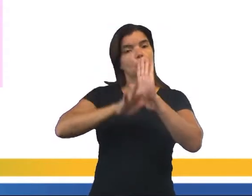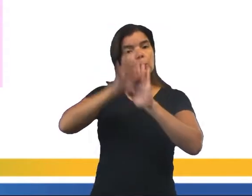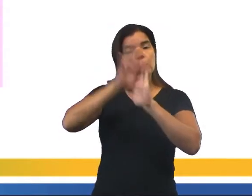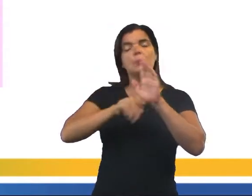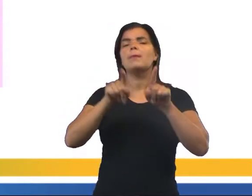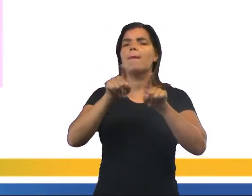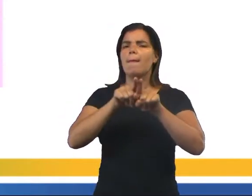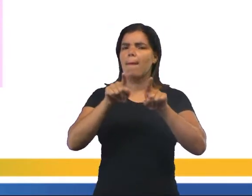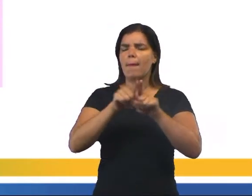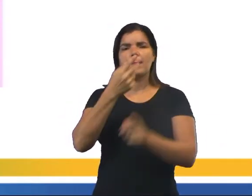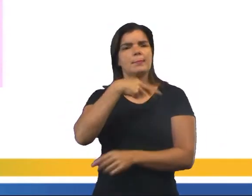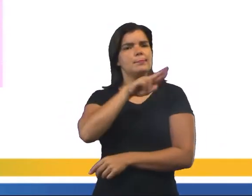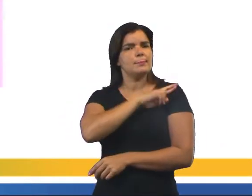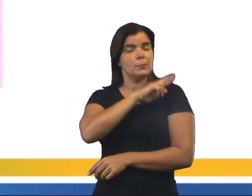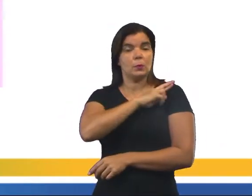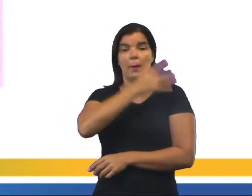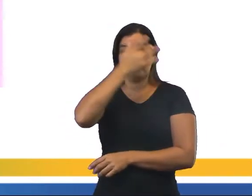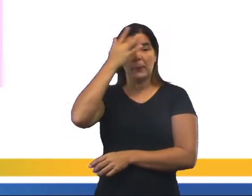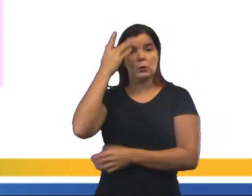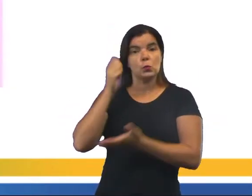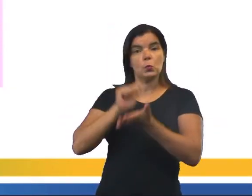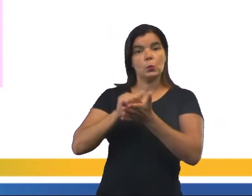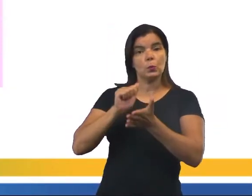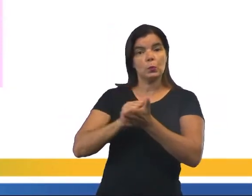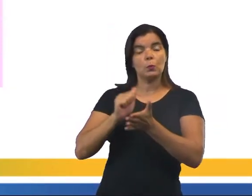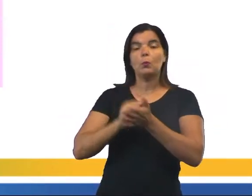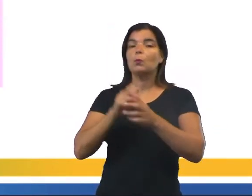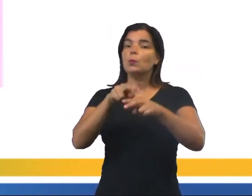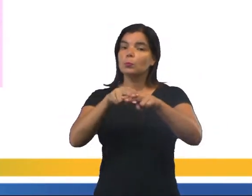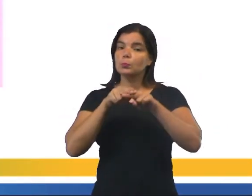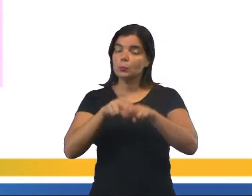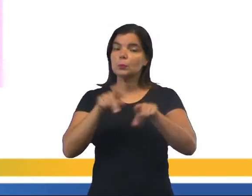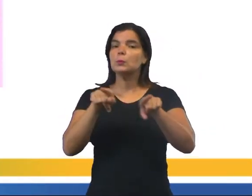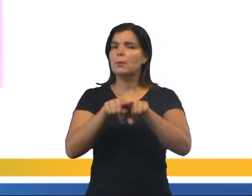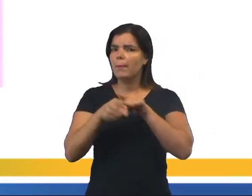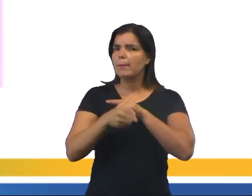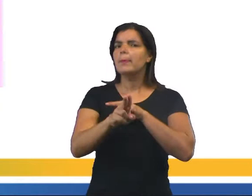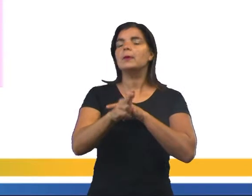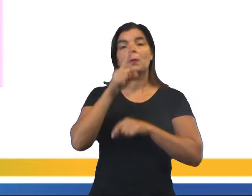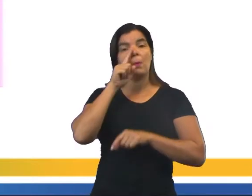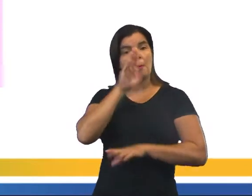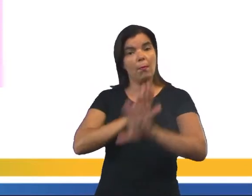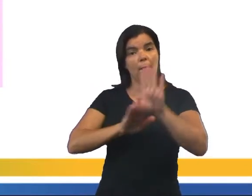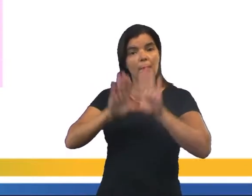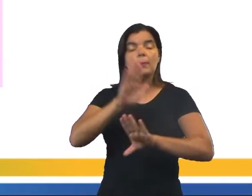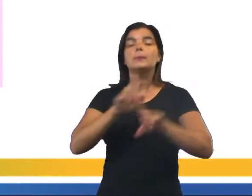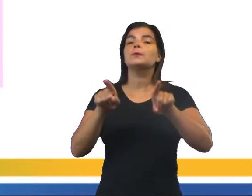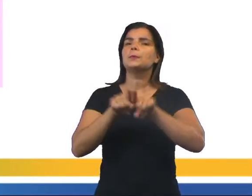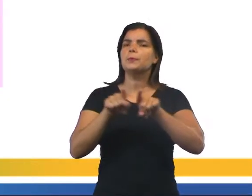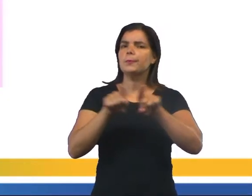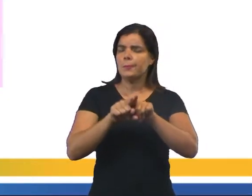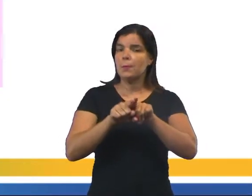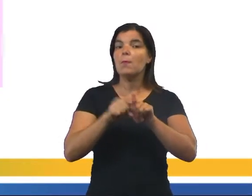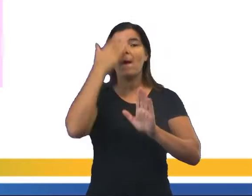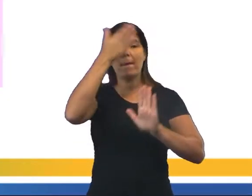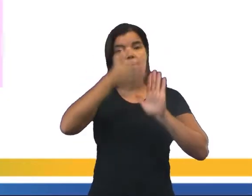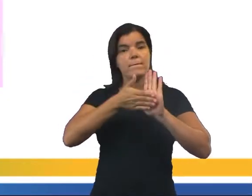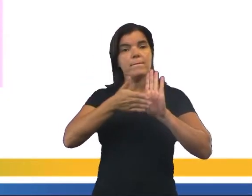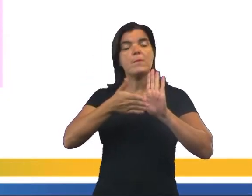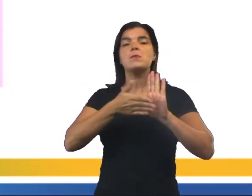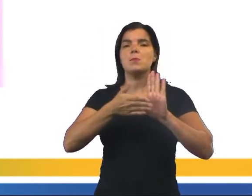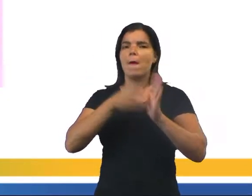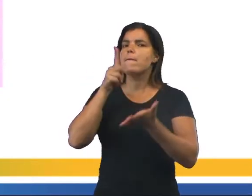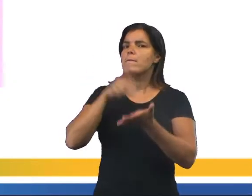são de responsabilidade do autor e, por isso, o mesmo deve ter cuidado com a autenticidade dos